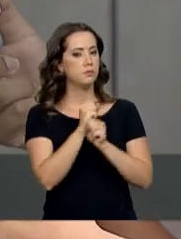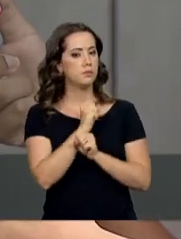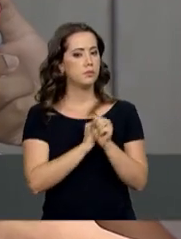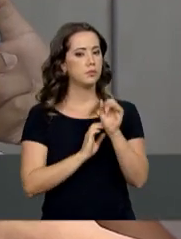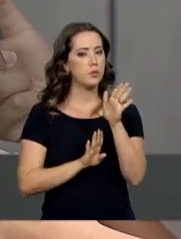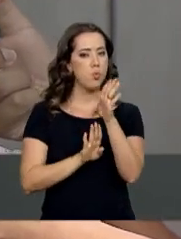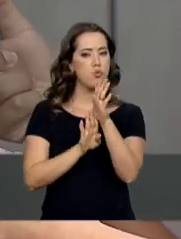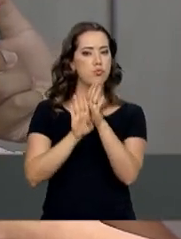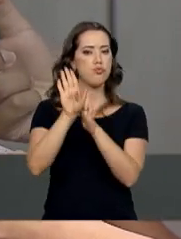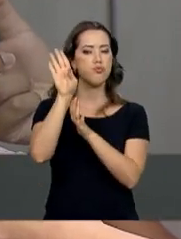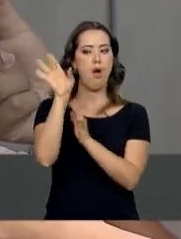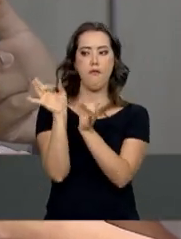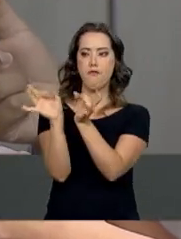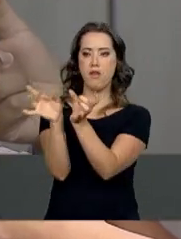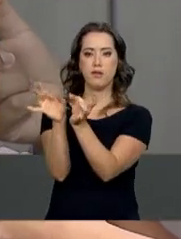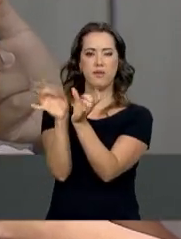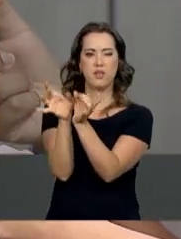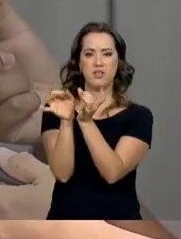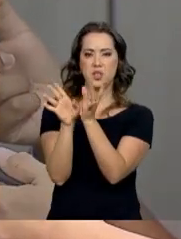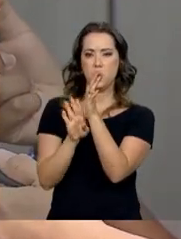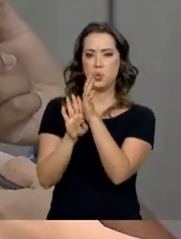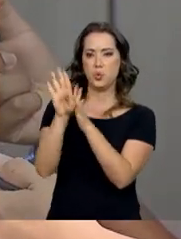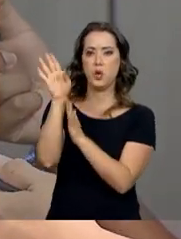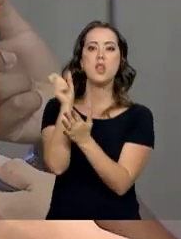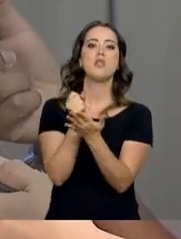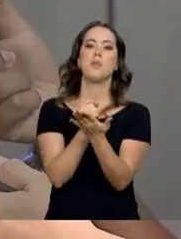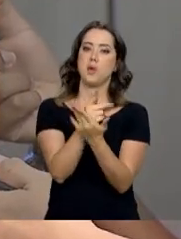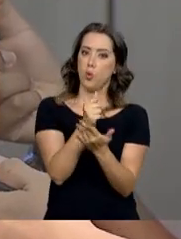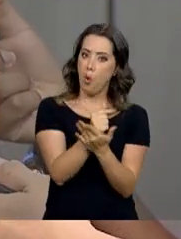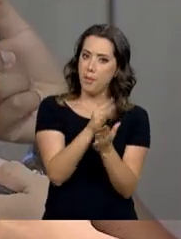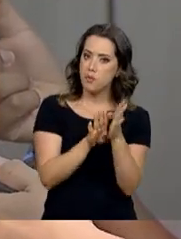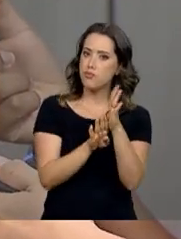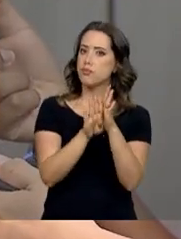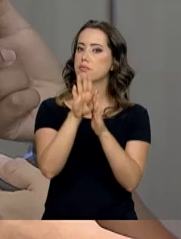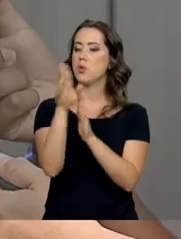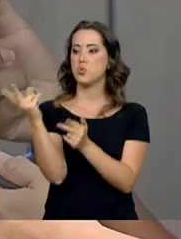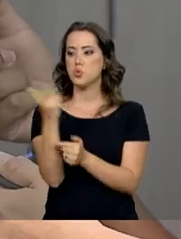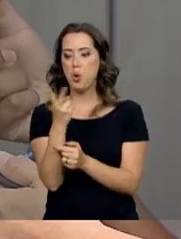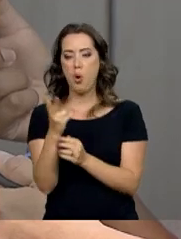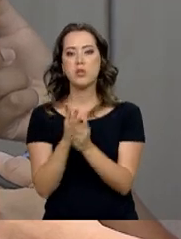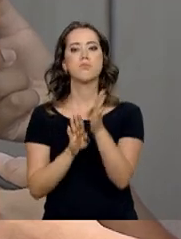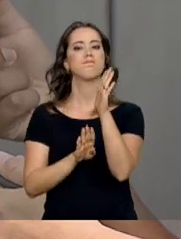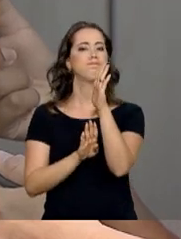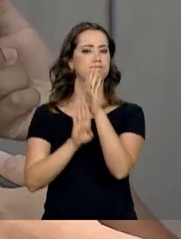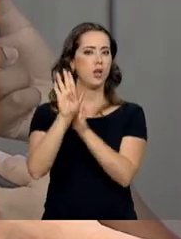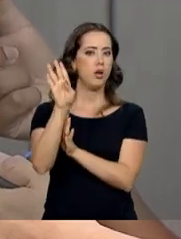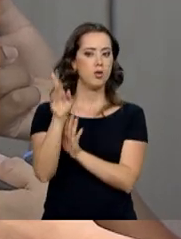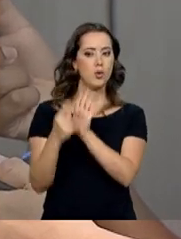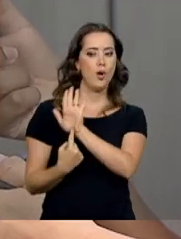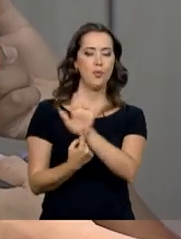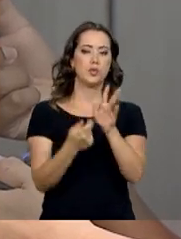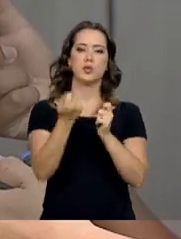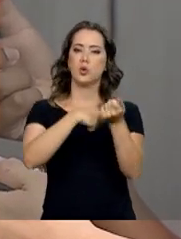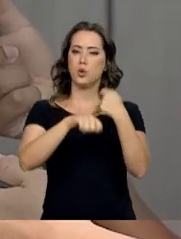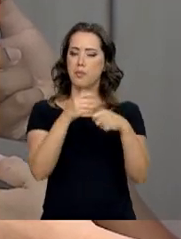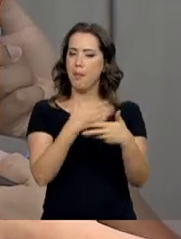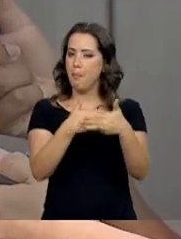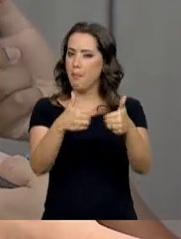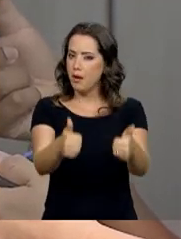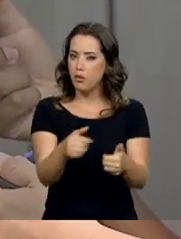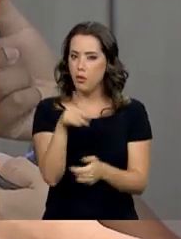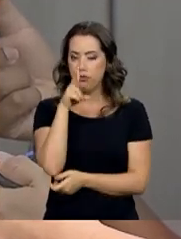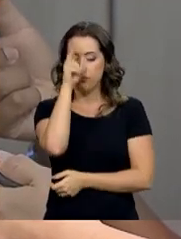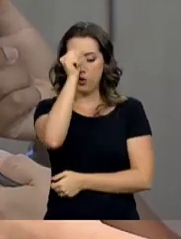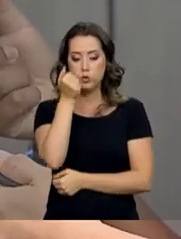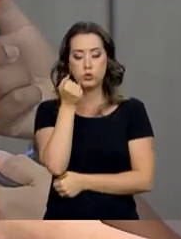exportações e de importações o que representa então uma atividade econômica mais forte que gera mais